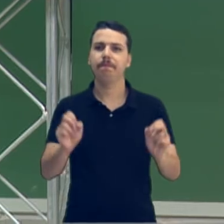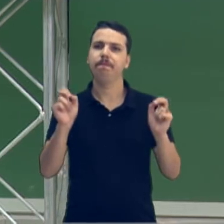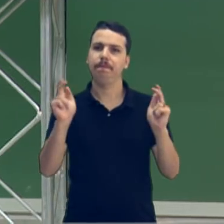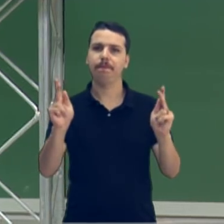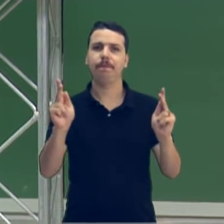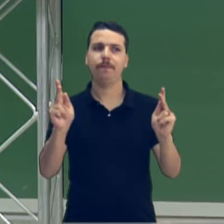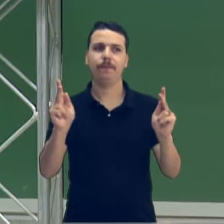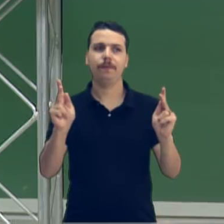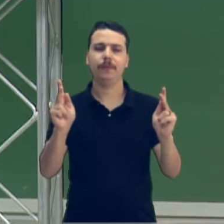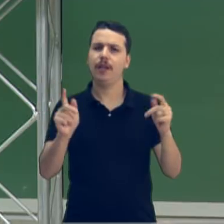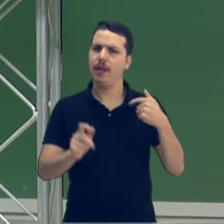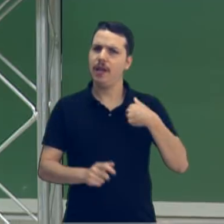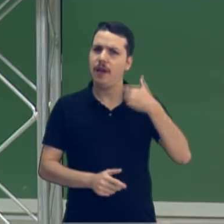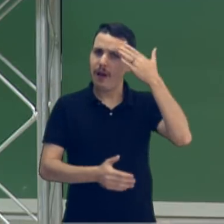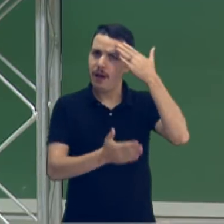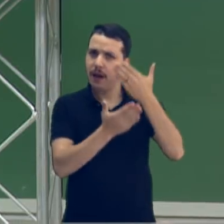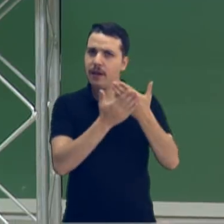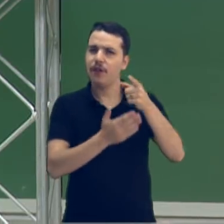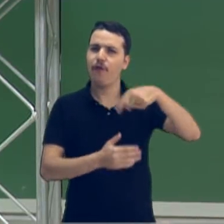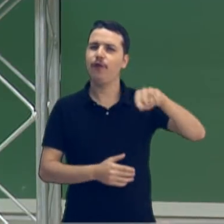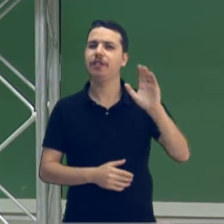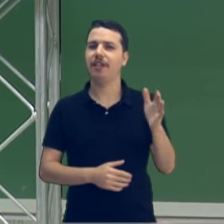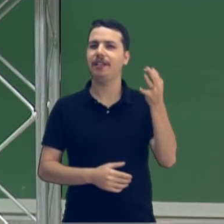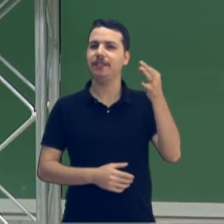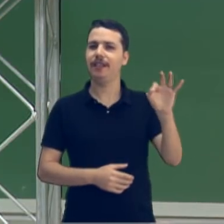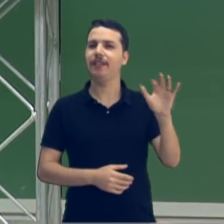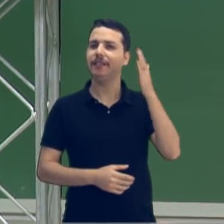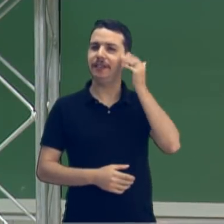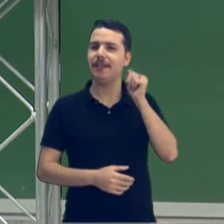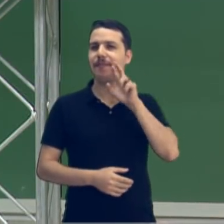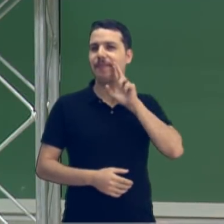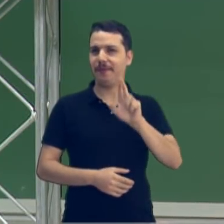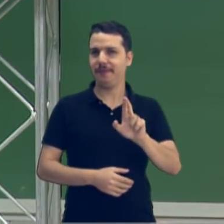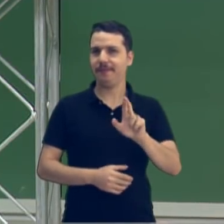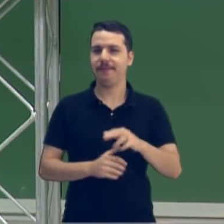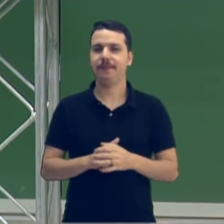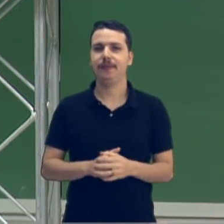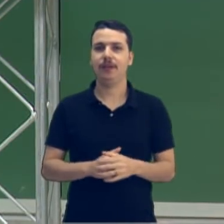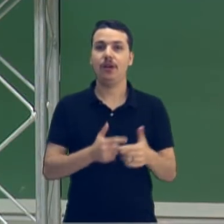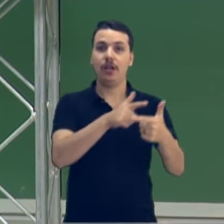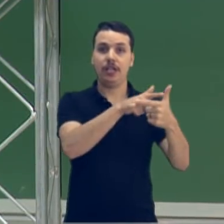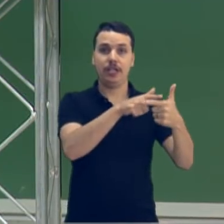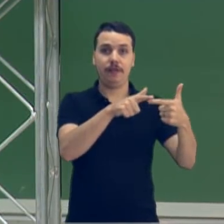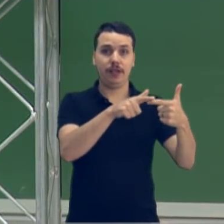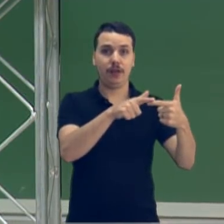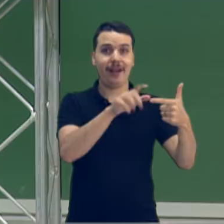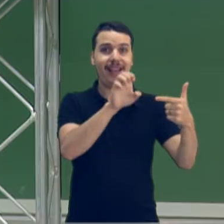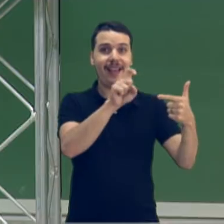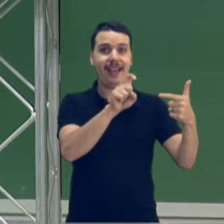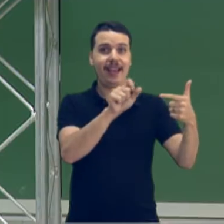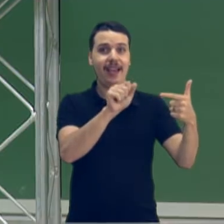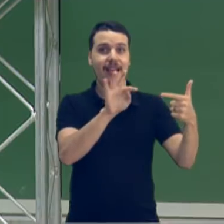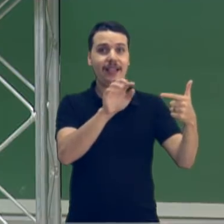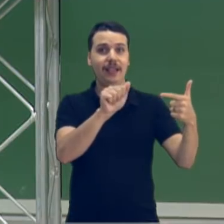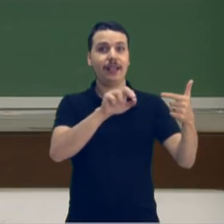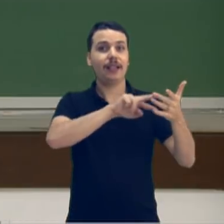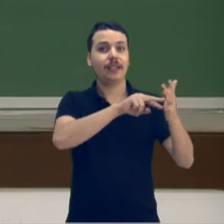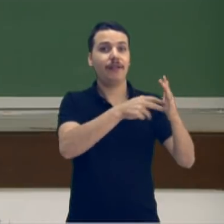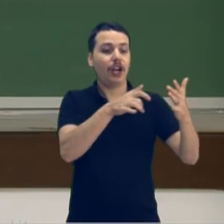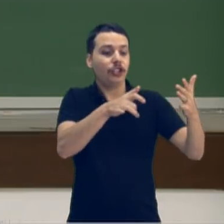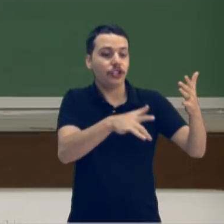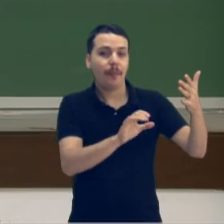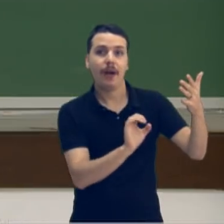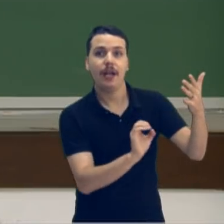Ok, eu creio que vocês já acertaram e já sabem a resposta. Divisão exata, resto zero. Divisão